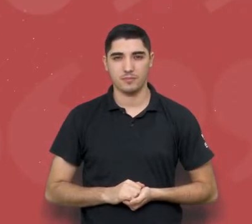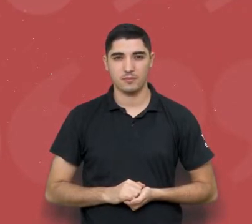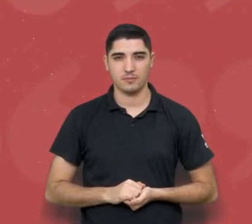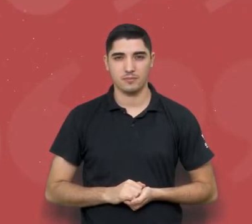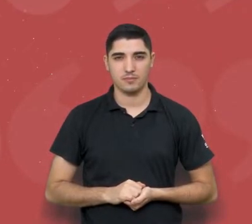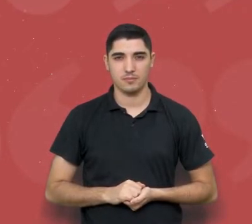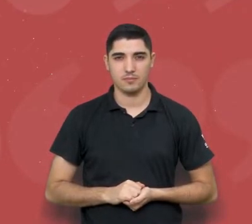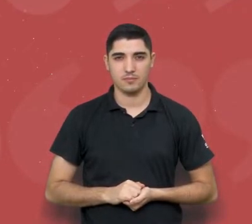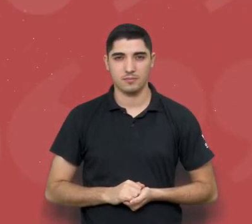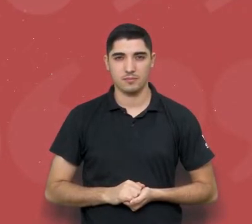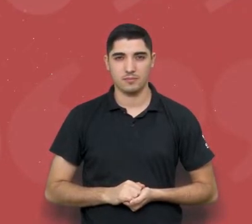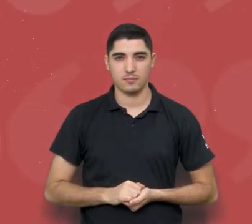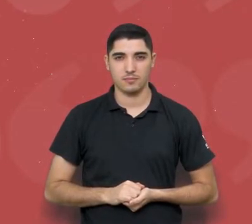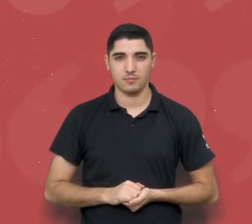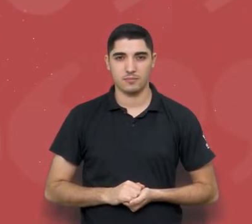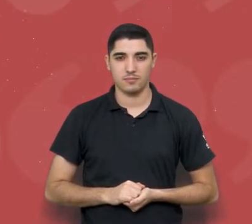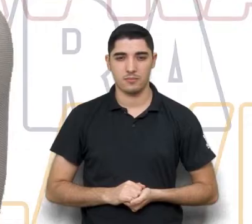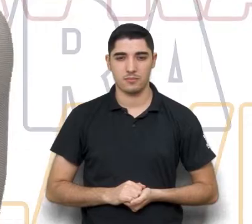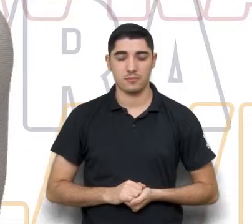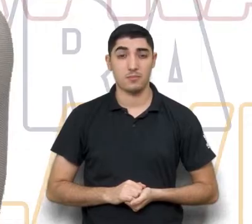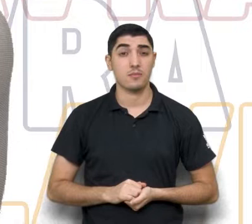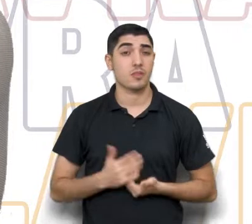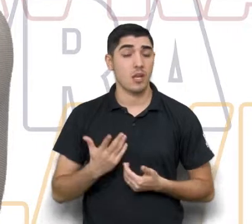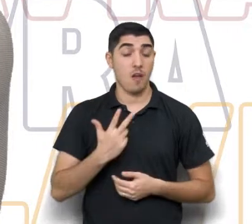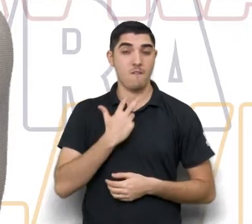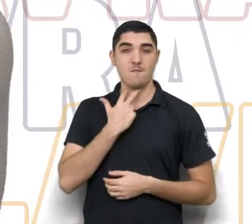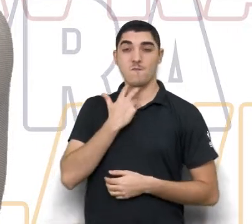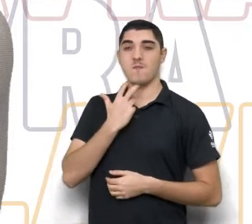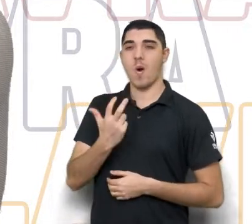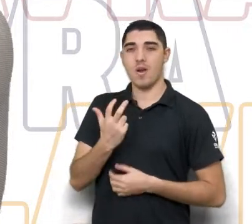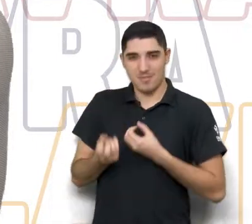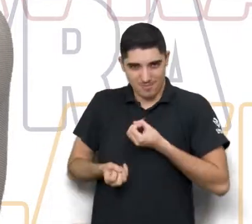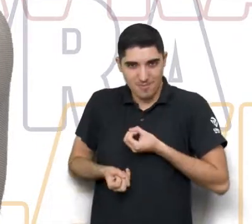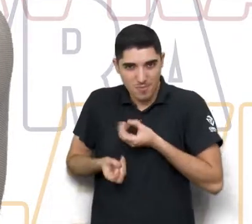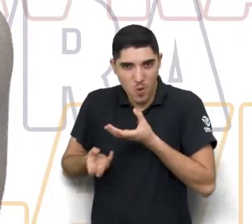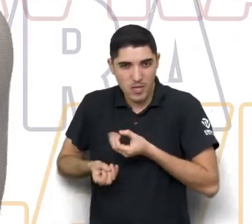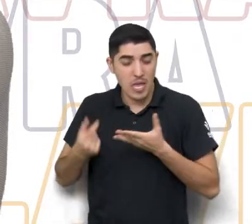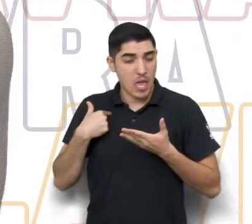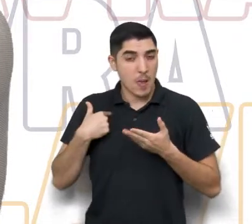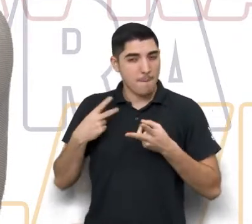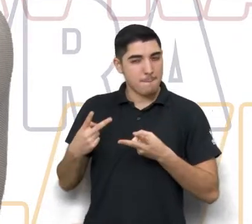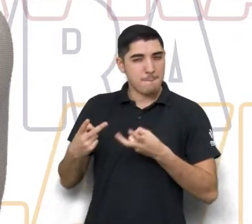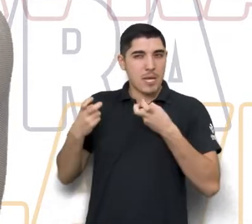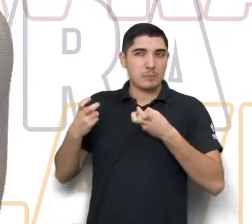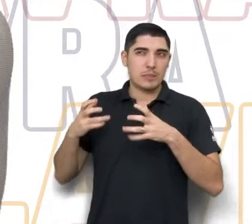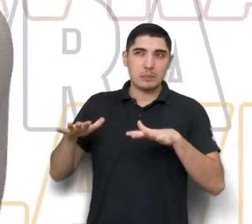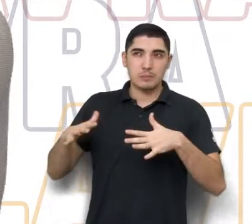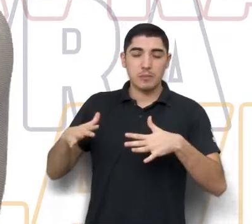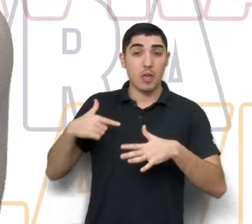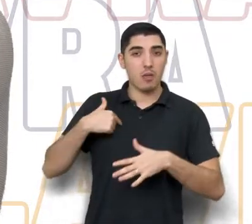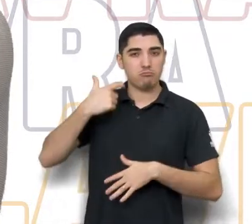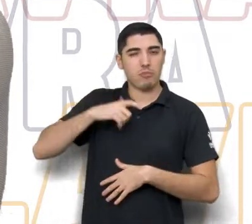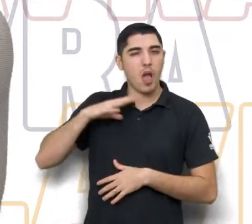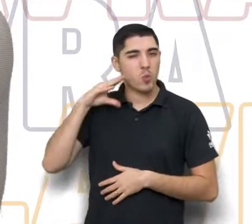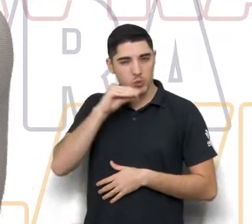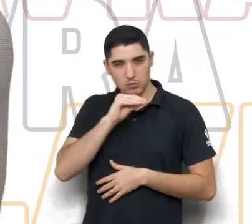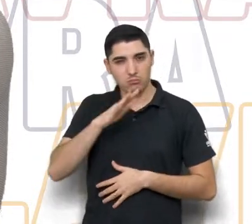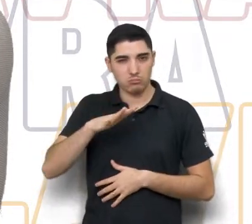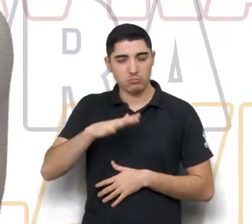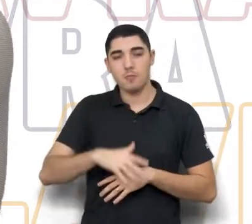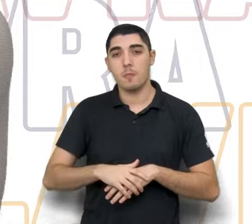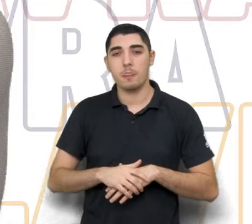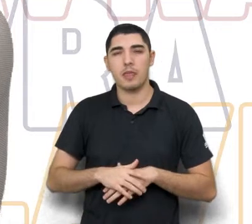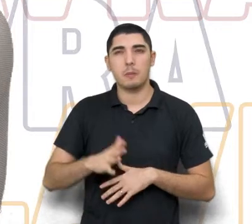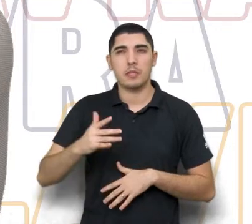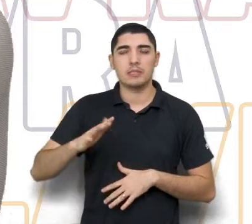poética e se assumiu poeta? A voz poética eu percebi na minha adolescência.